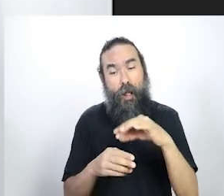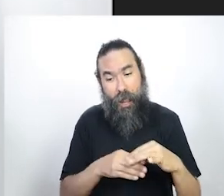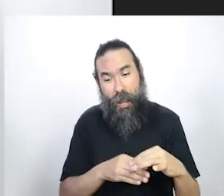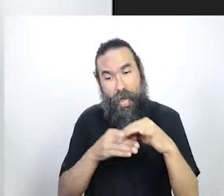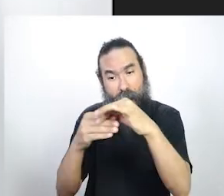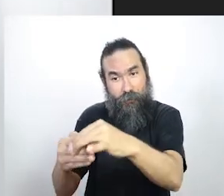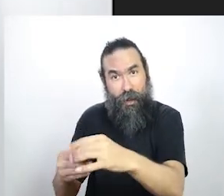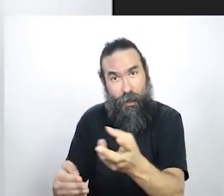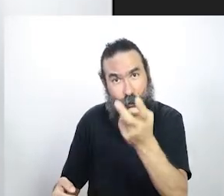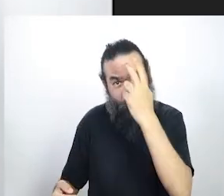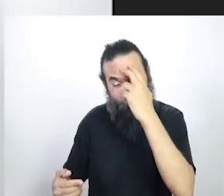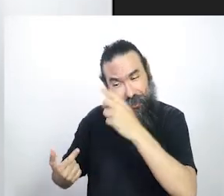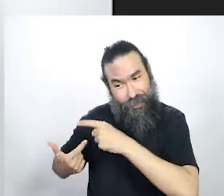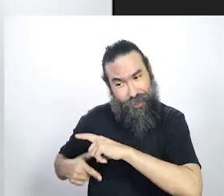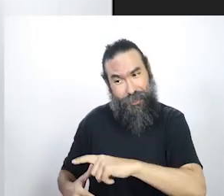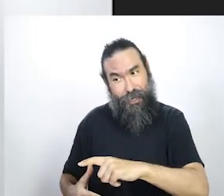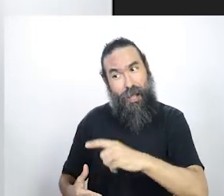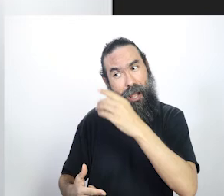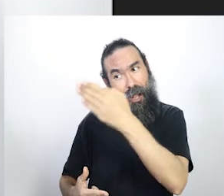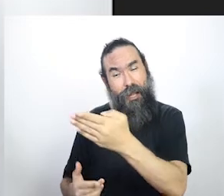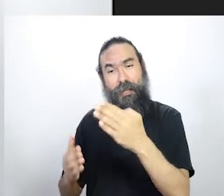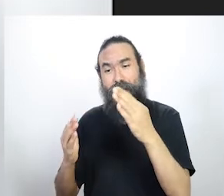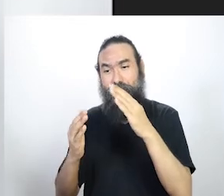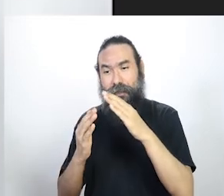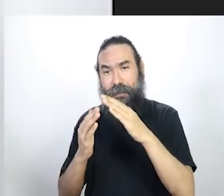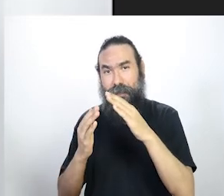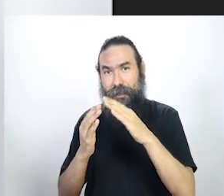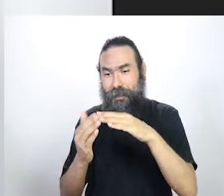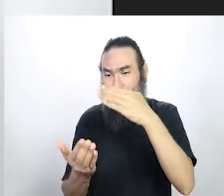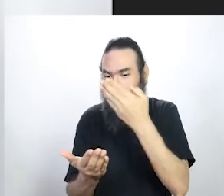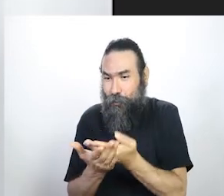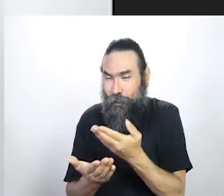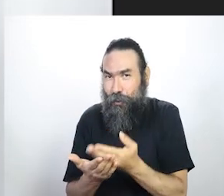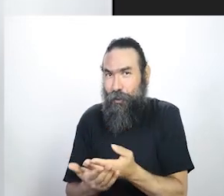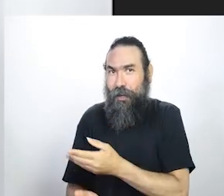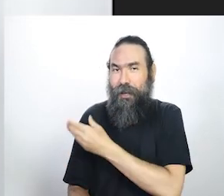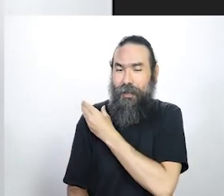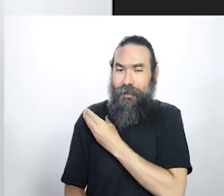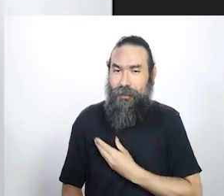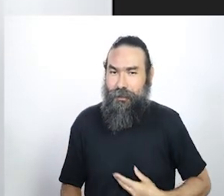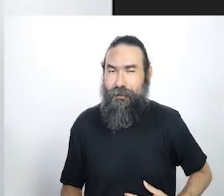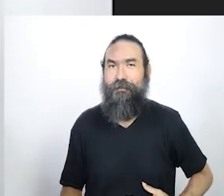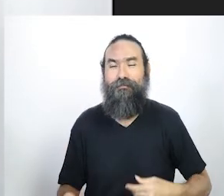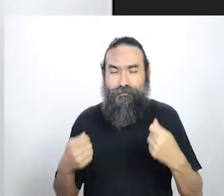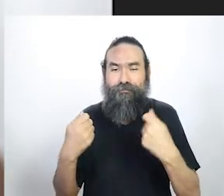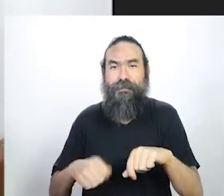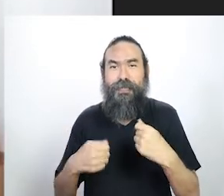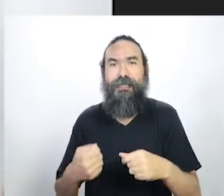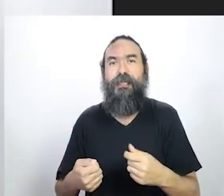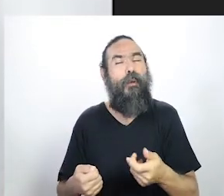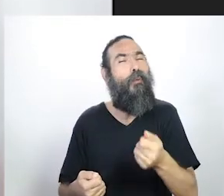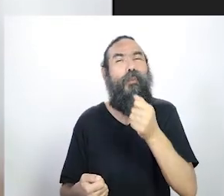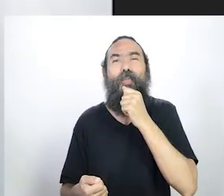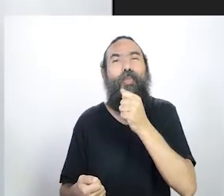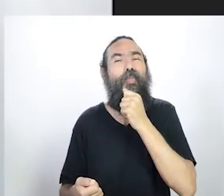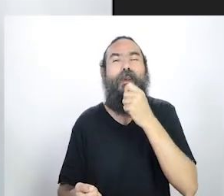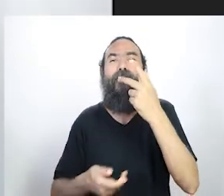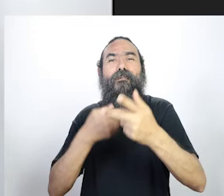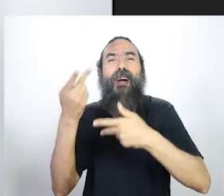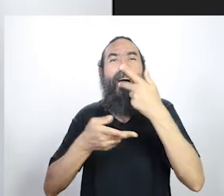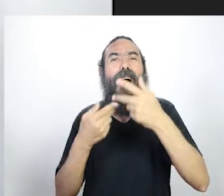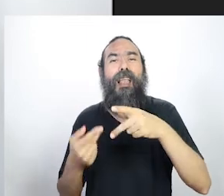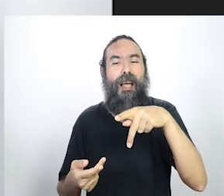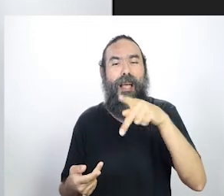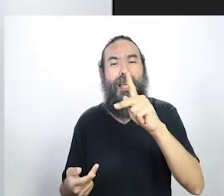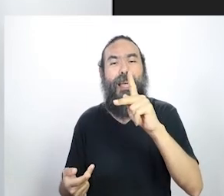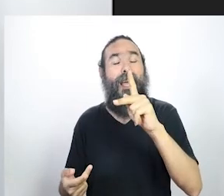geralmente não é trabalhado, principalmente nas escolas, nos municípios que têm quilombo. Não se trabalha, nem se fala na Lei